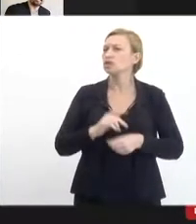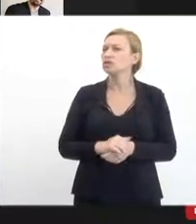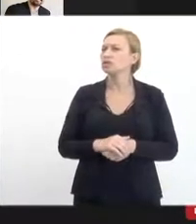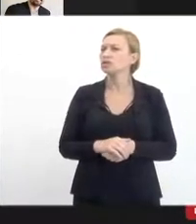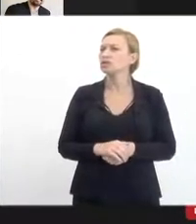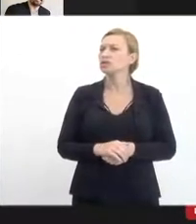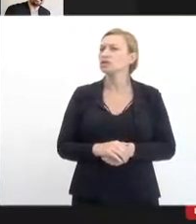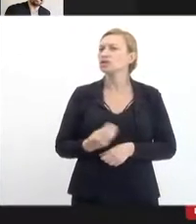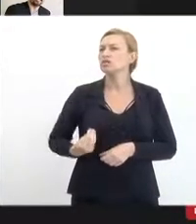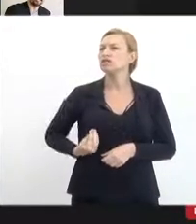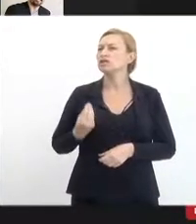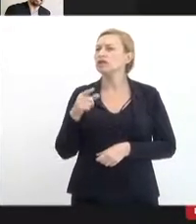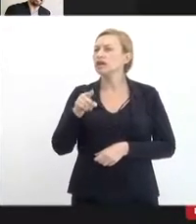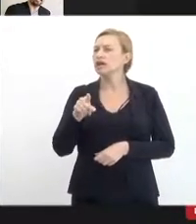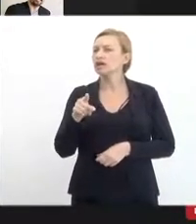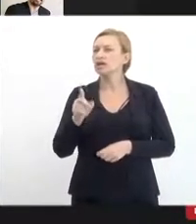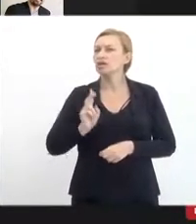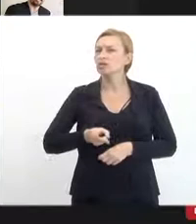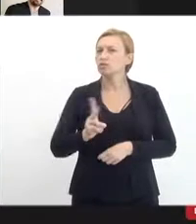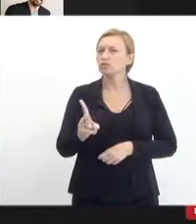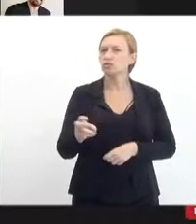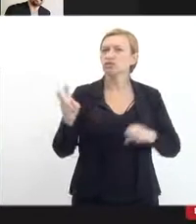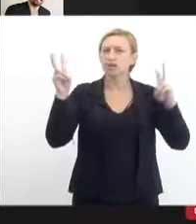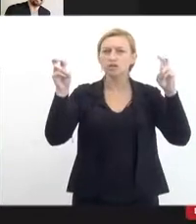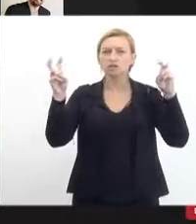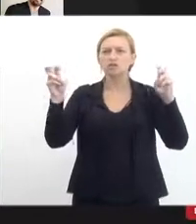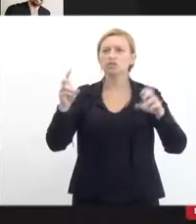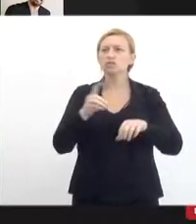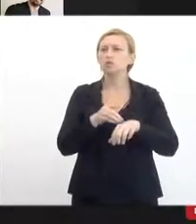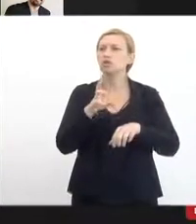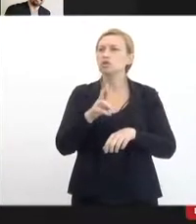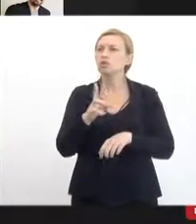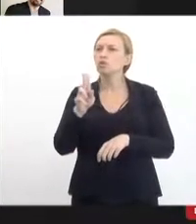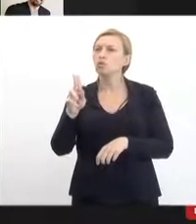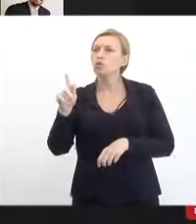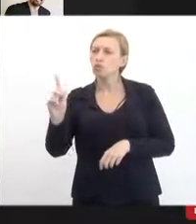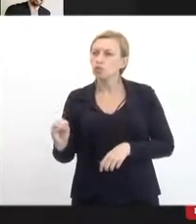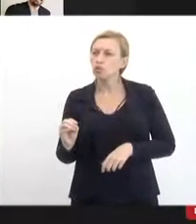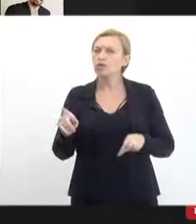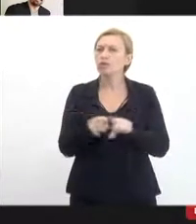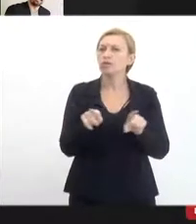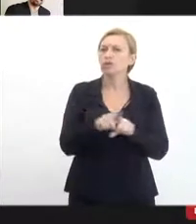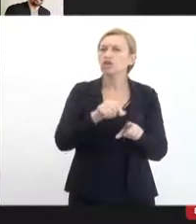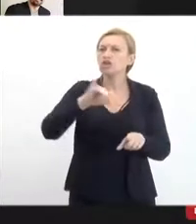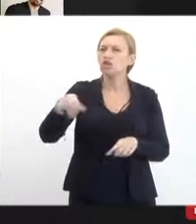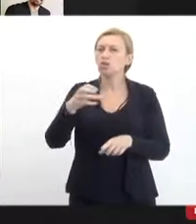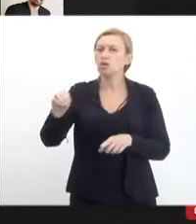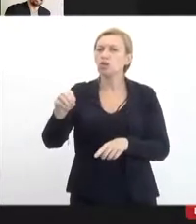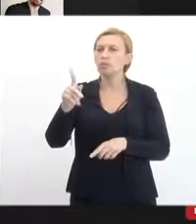estão presentes antes de dar continuidade, o doutor Hugo e o doutor João Paulo, por favor.